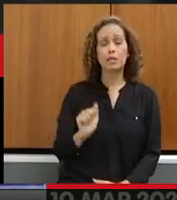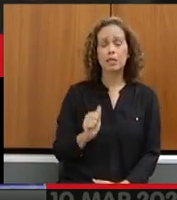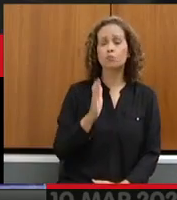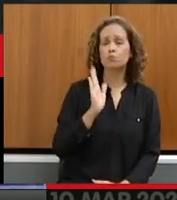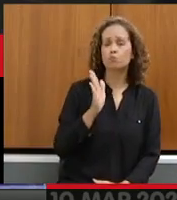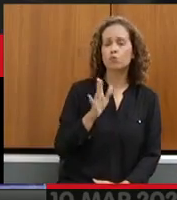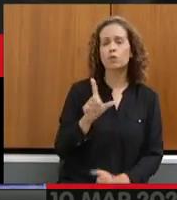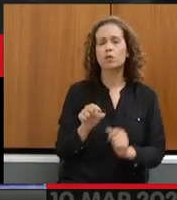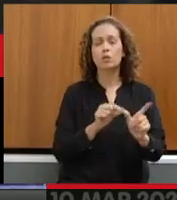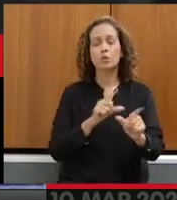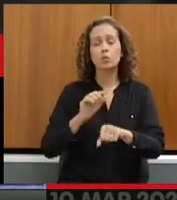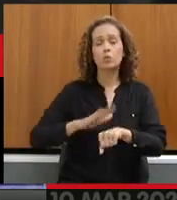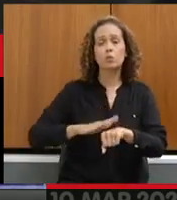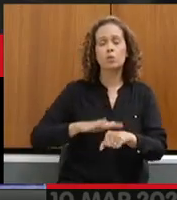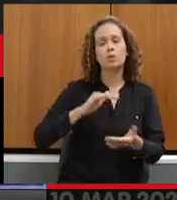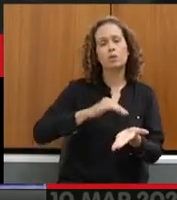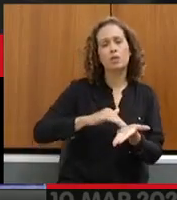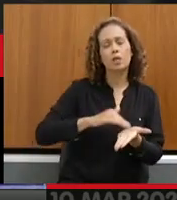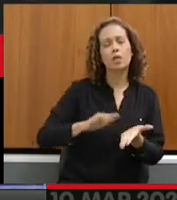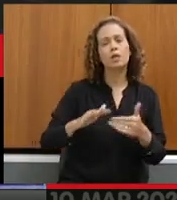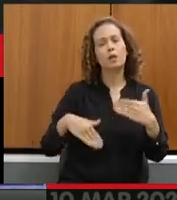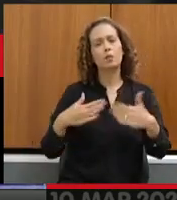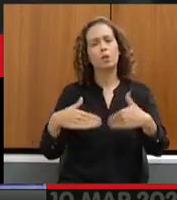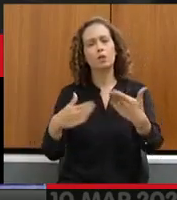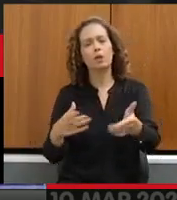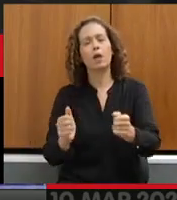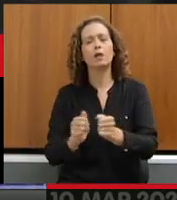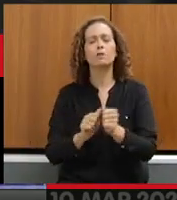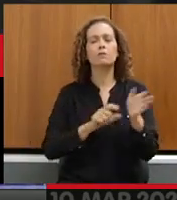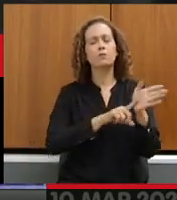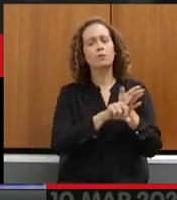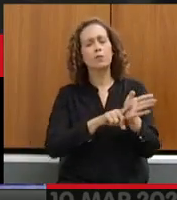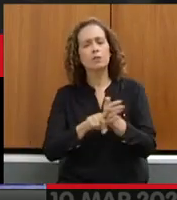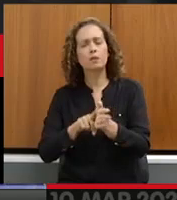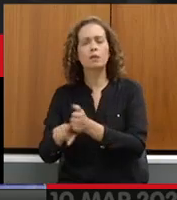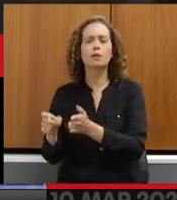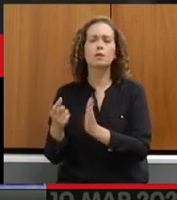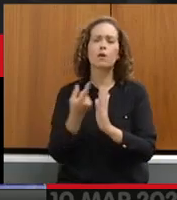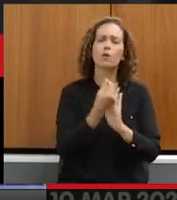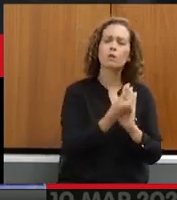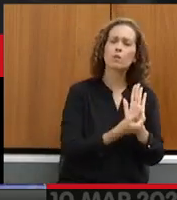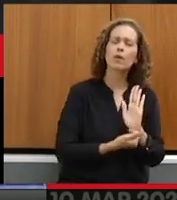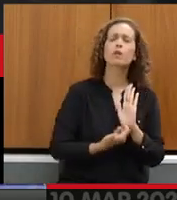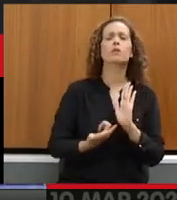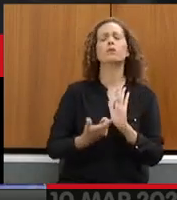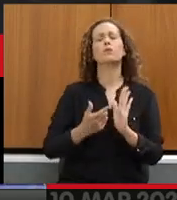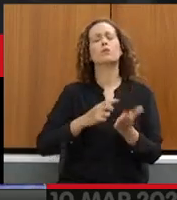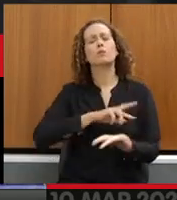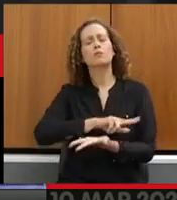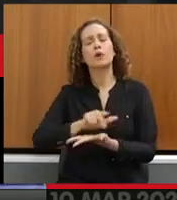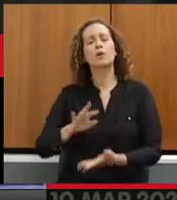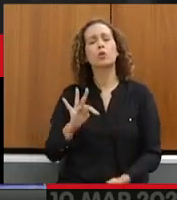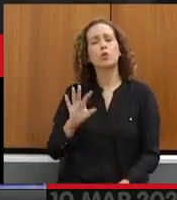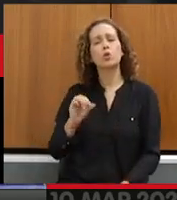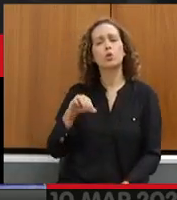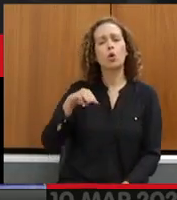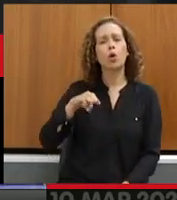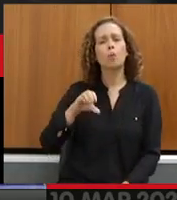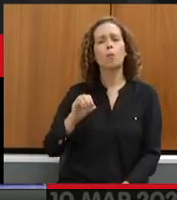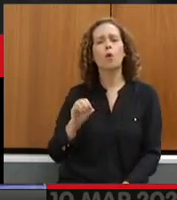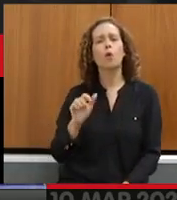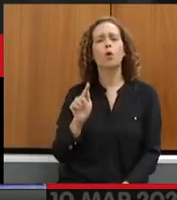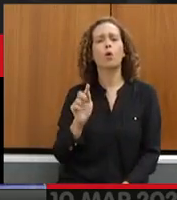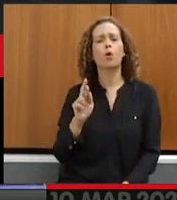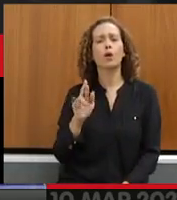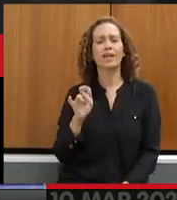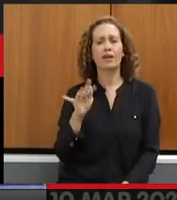opção ao invés da secretaria fazer um processo licitatório da secretaria para vários tomografos que às vezes não preenchem esse